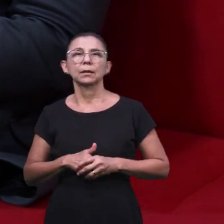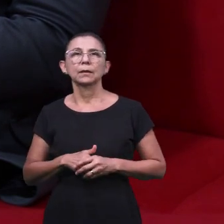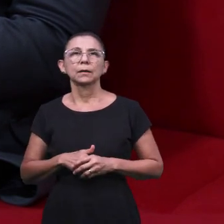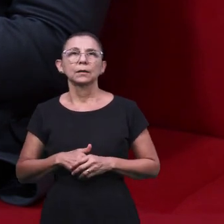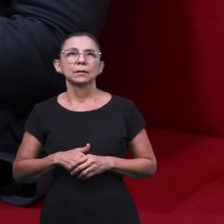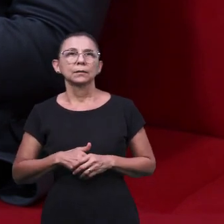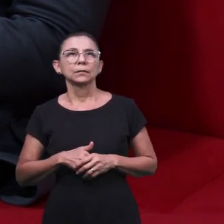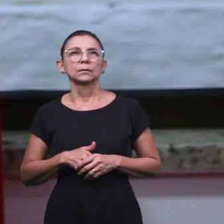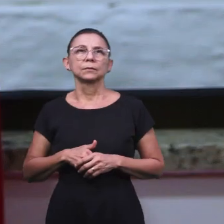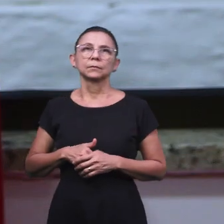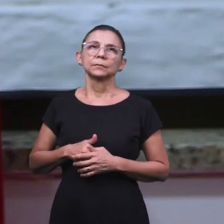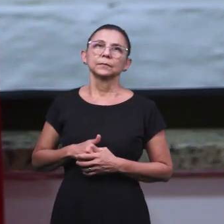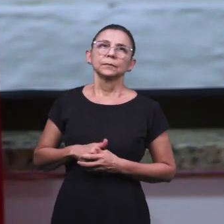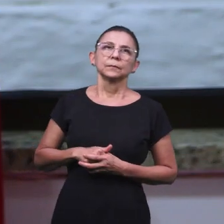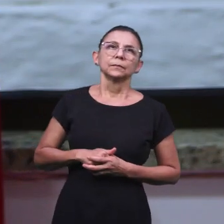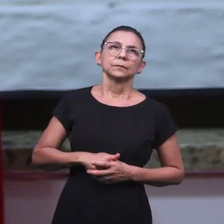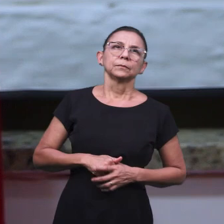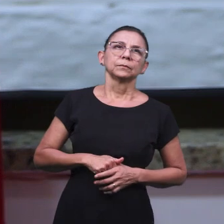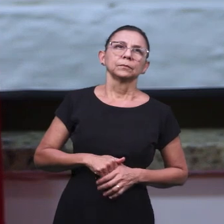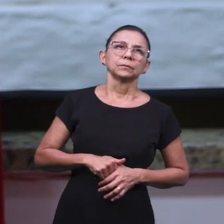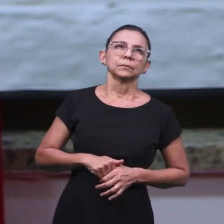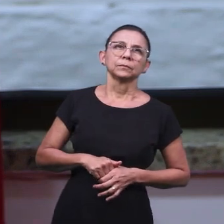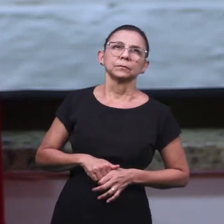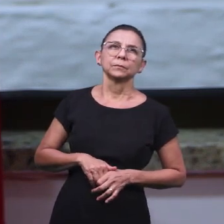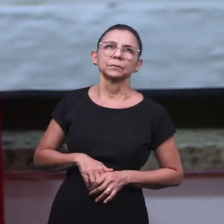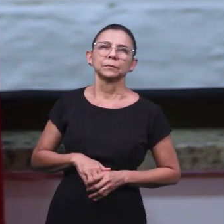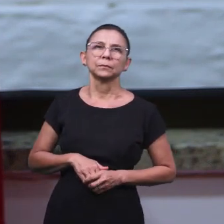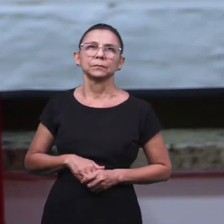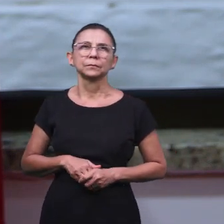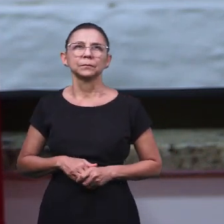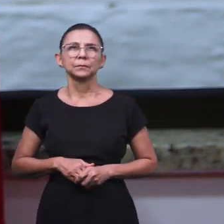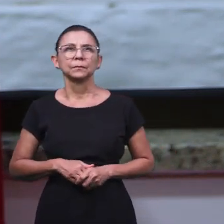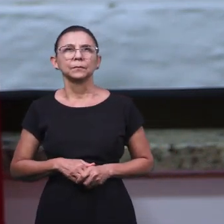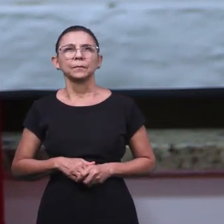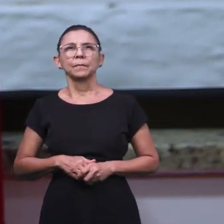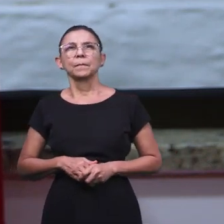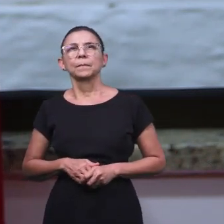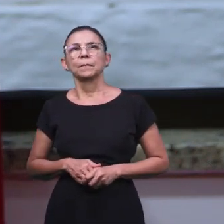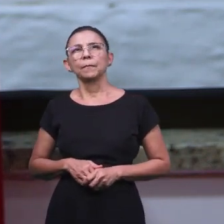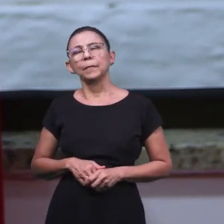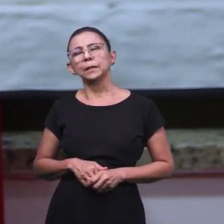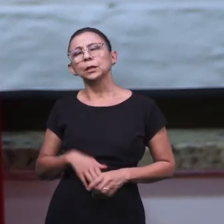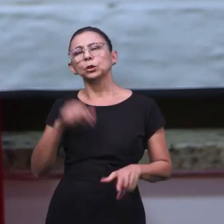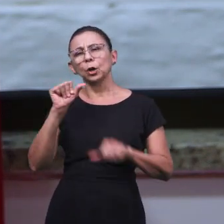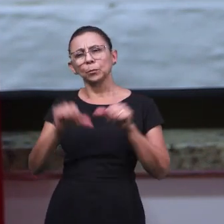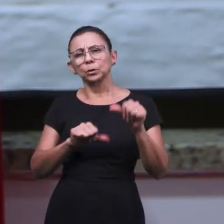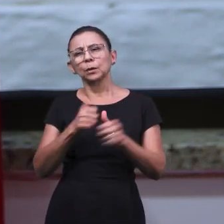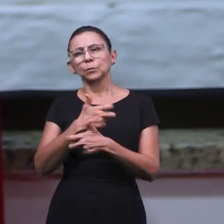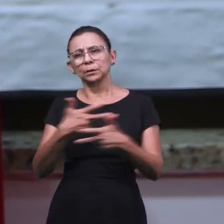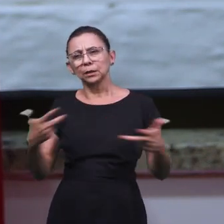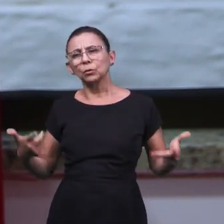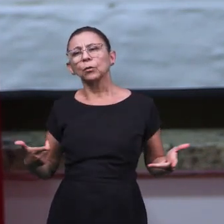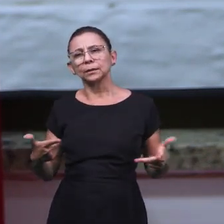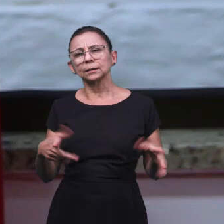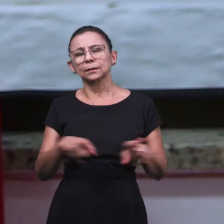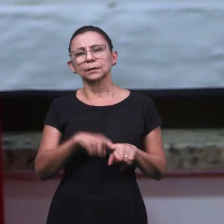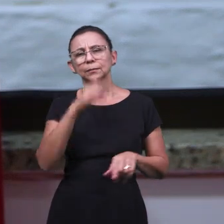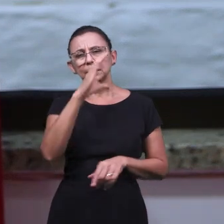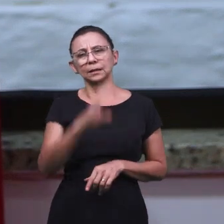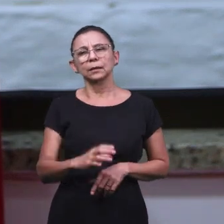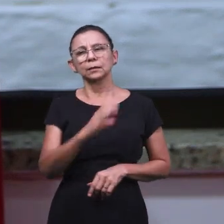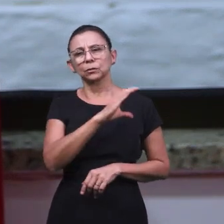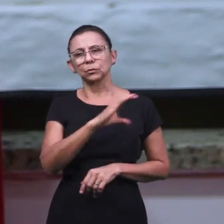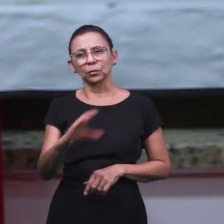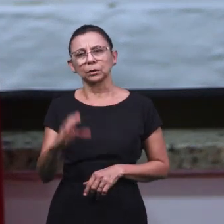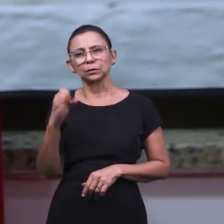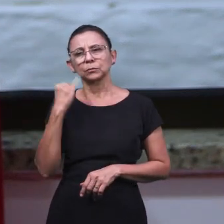disse, católicas, né? Porque os protestantes não tinham, mas mexemos muito. Então, culturalmente, eu acho que foi importante. Até hoje que a associação não